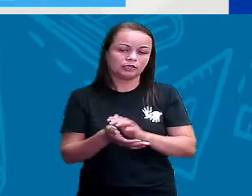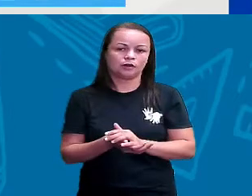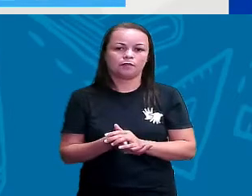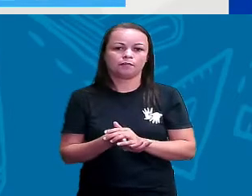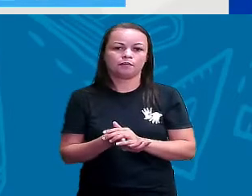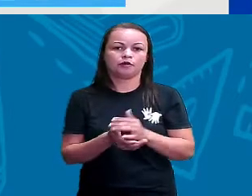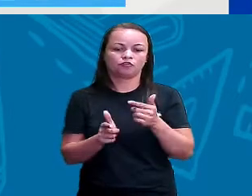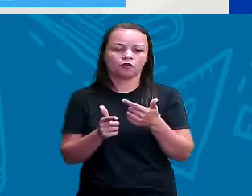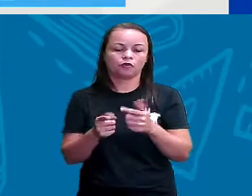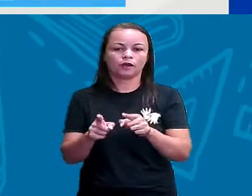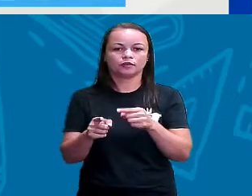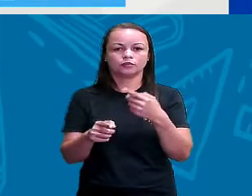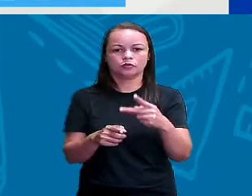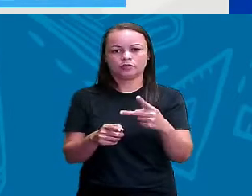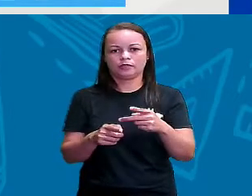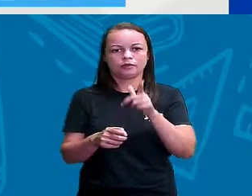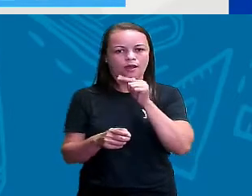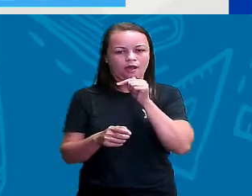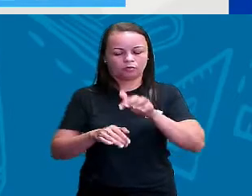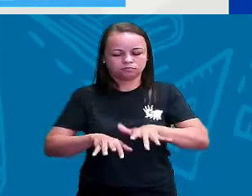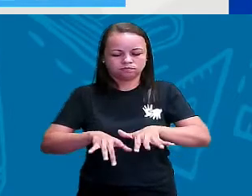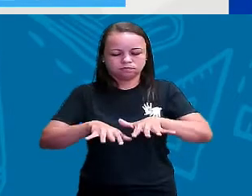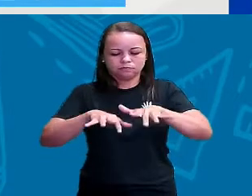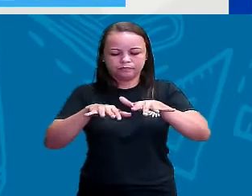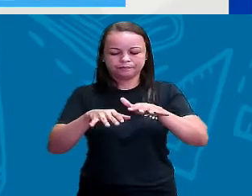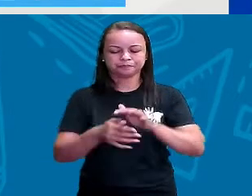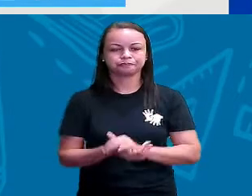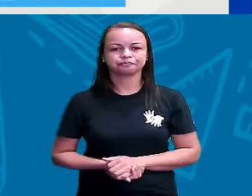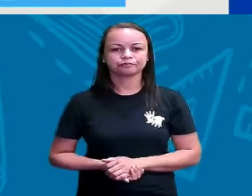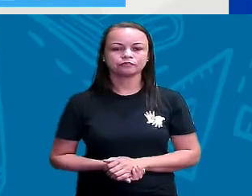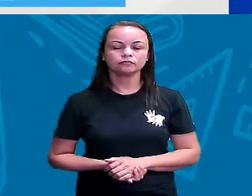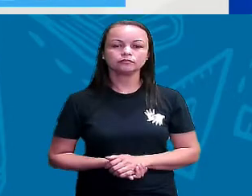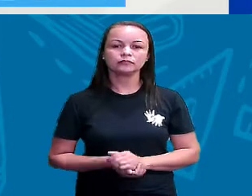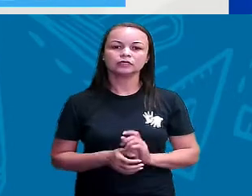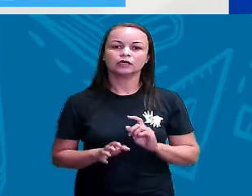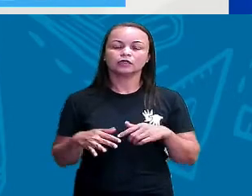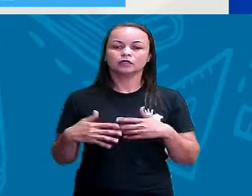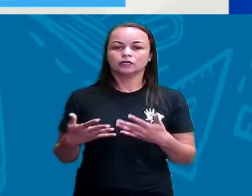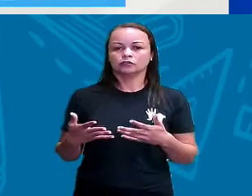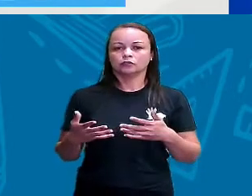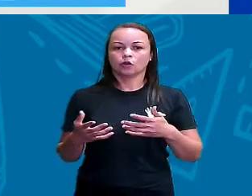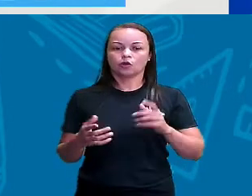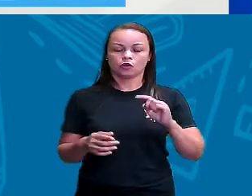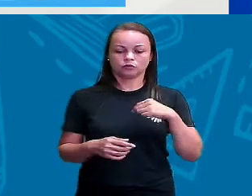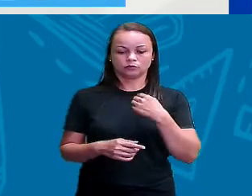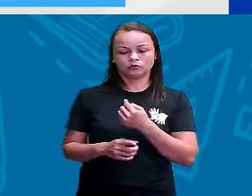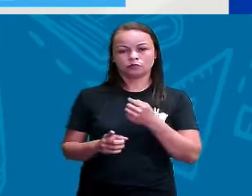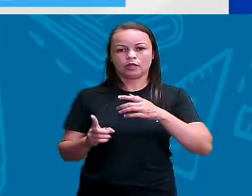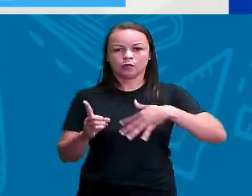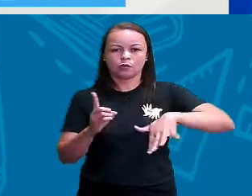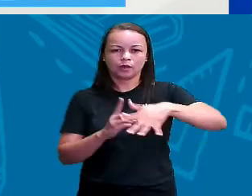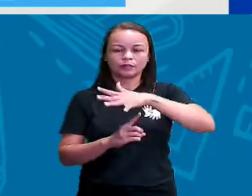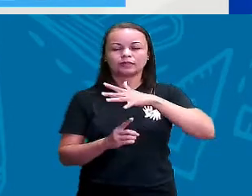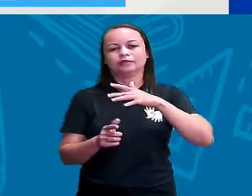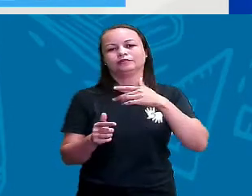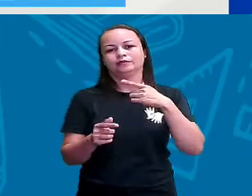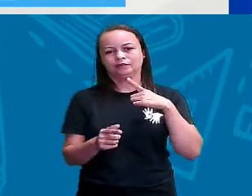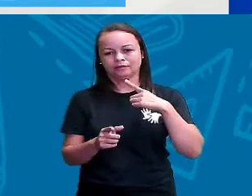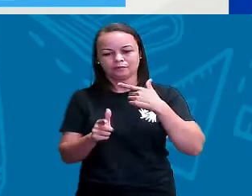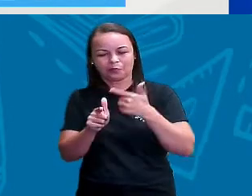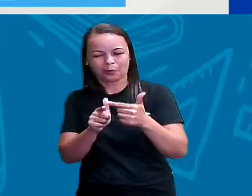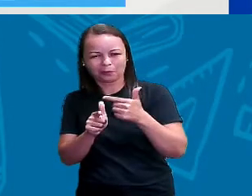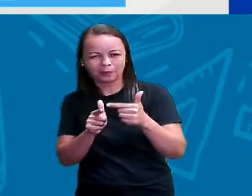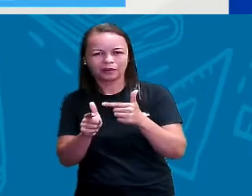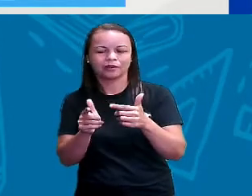alagamentos. Então a gente observa como, né, uma alteração do nosso meio ambiente pode provocar tantos danos e